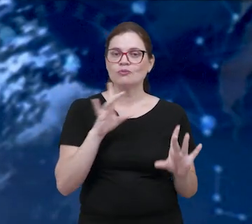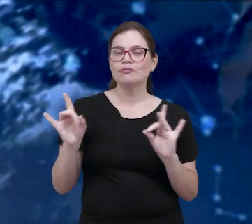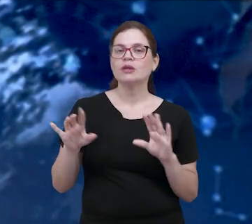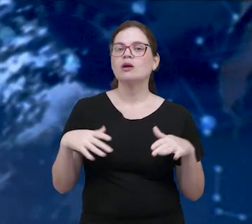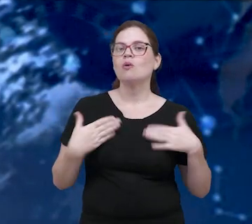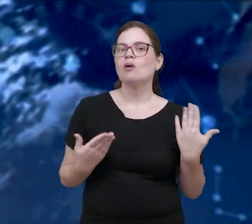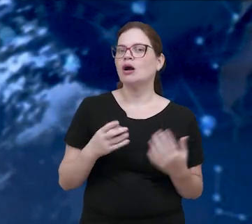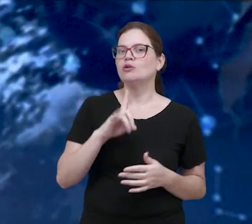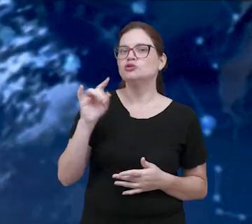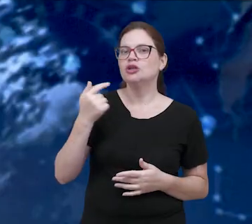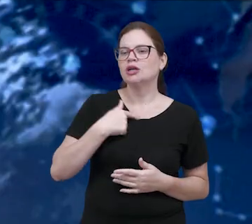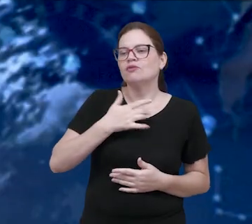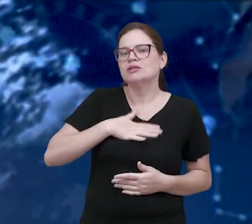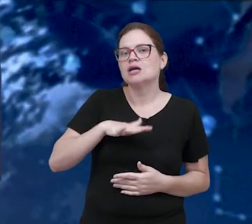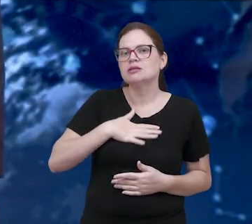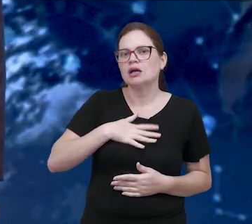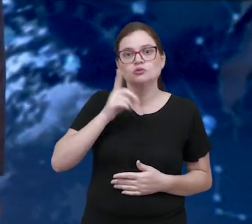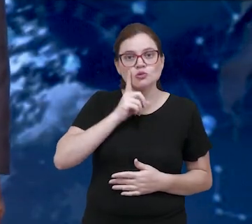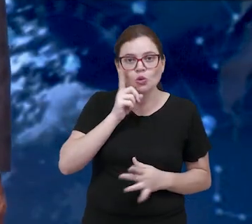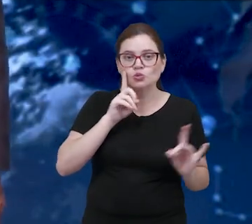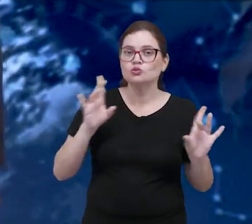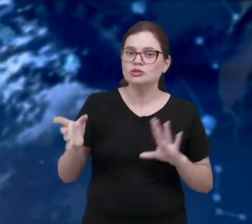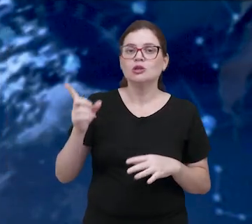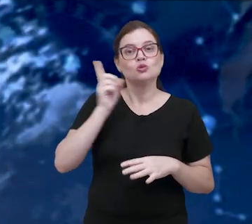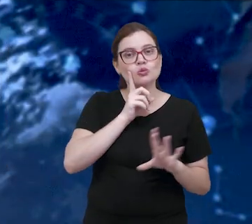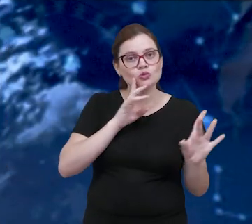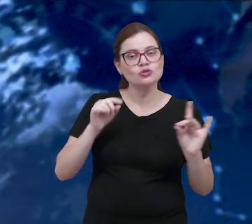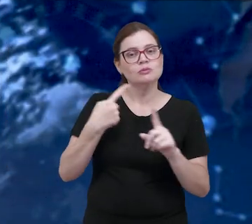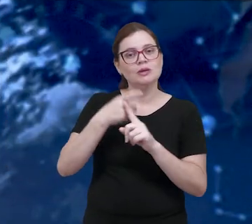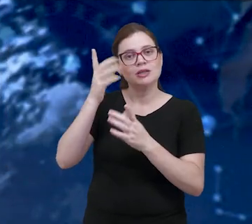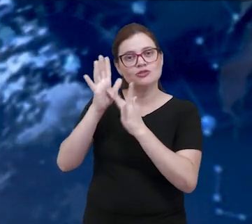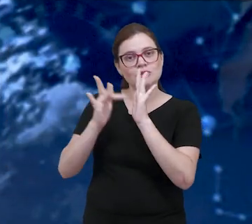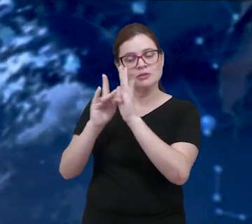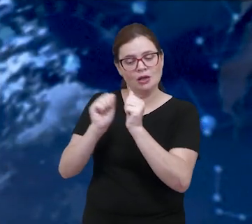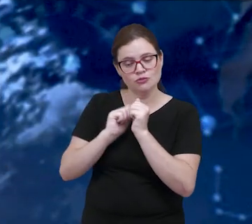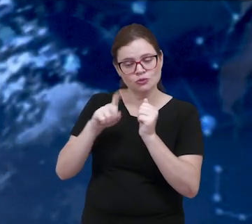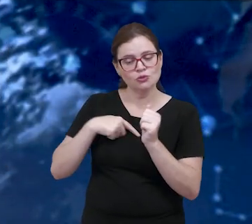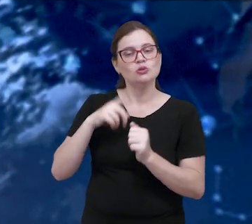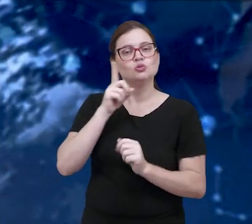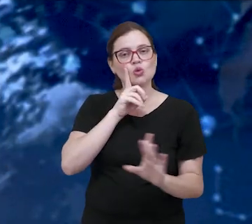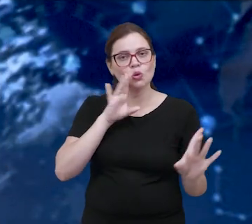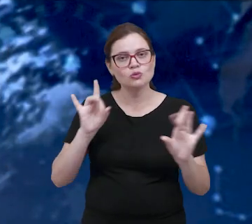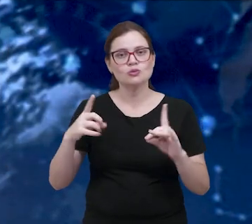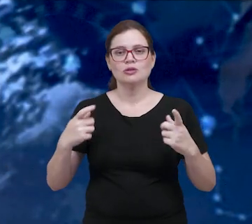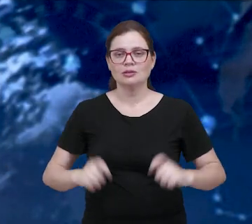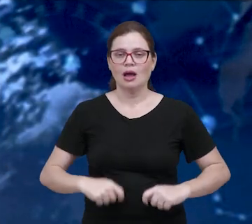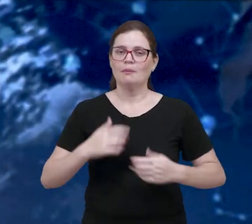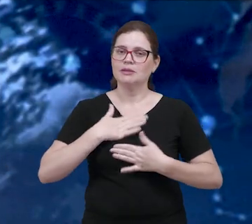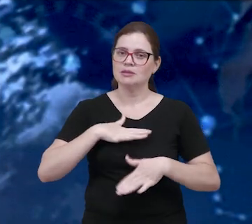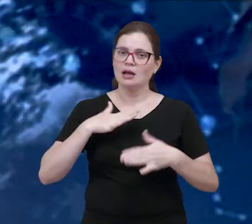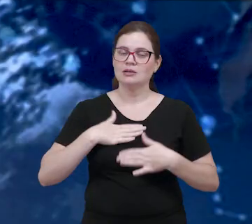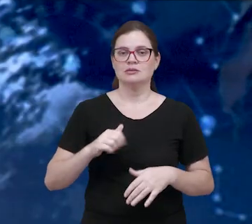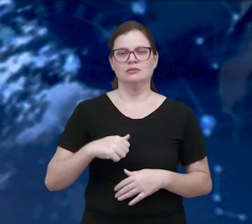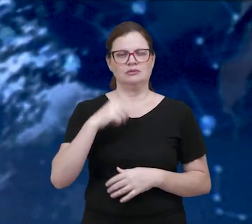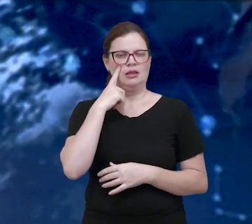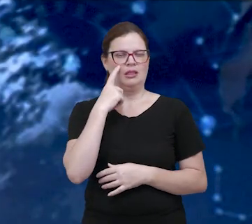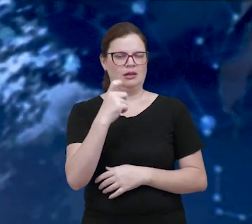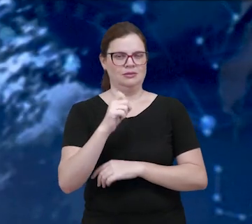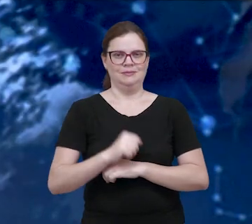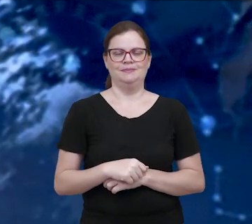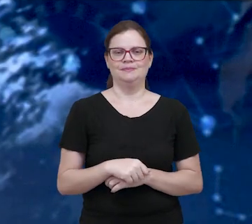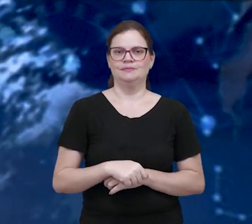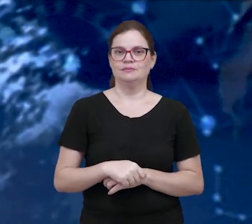dia de guarda? É todo dia. Jesus, nosso descanso todo dia. Então, presta atenção numa coisa interessante. Ó, não